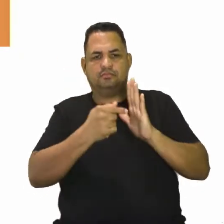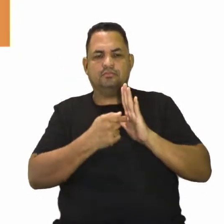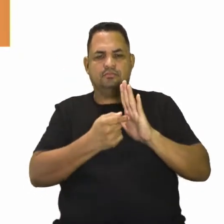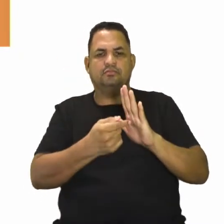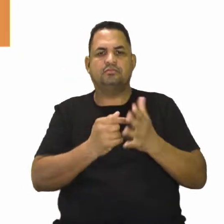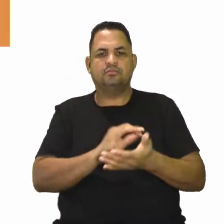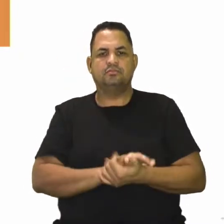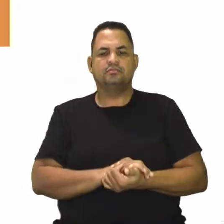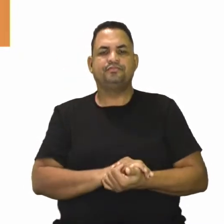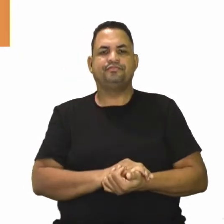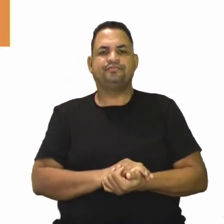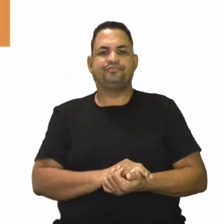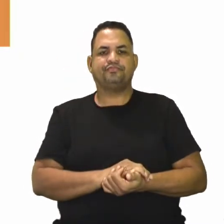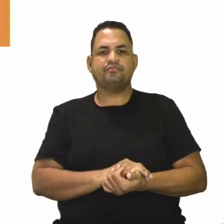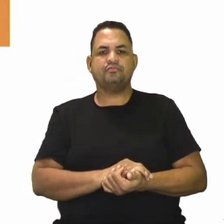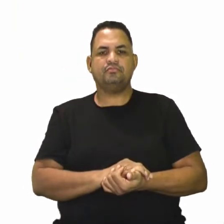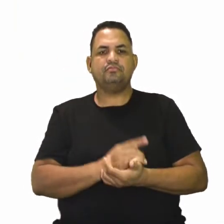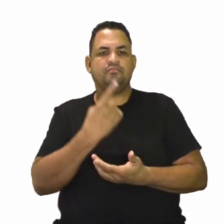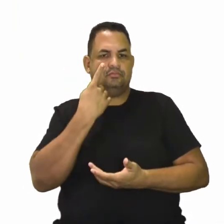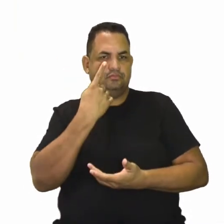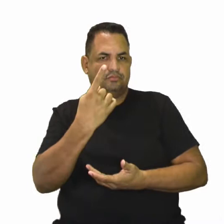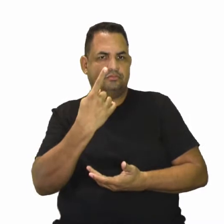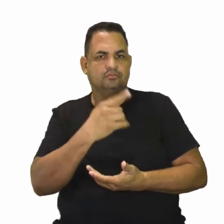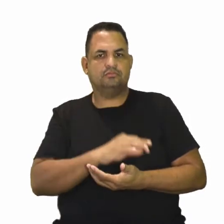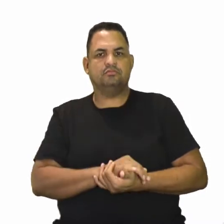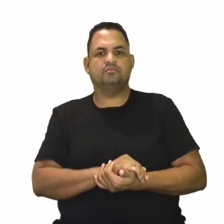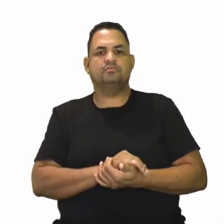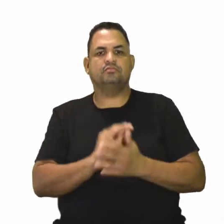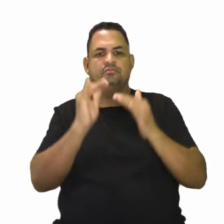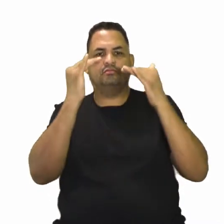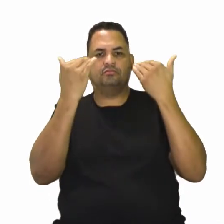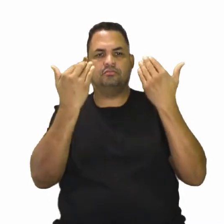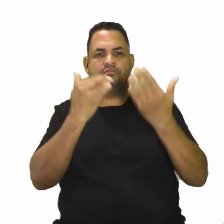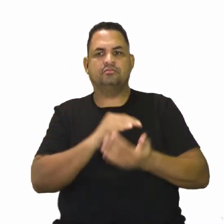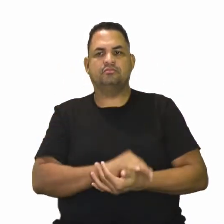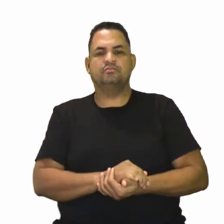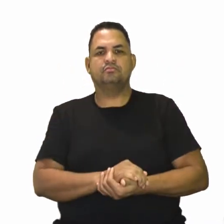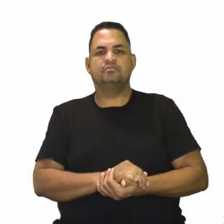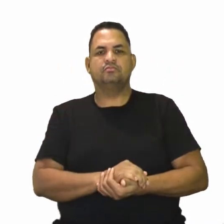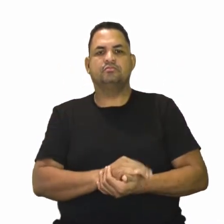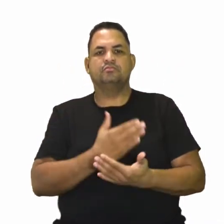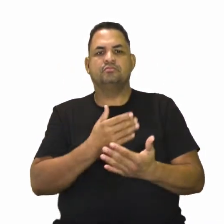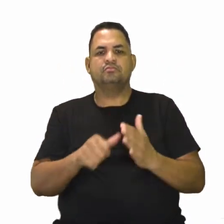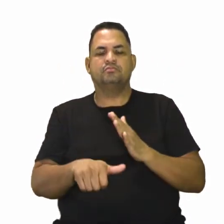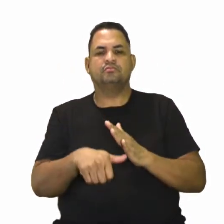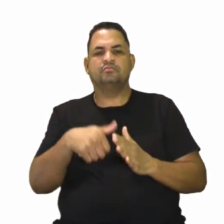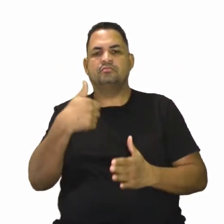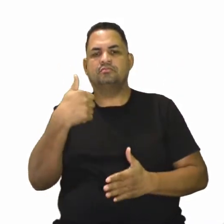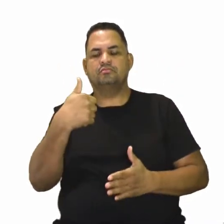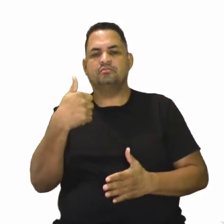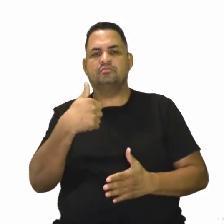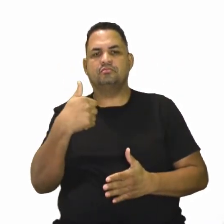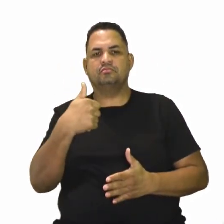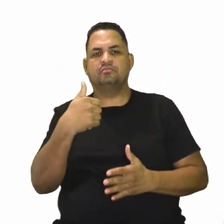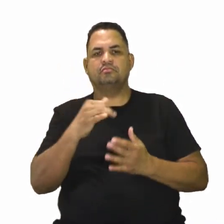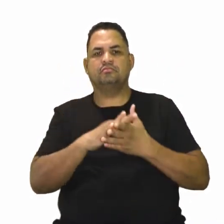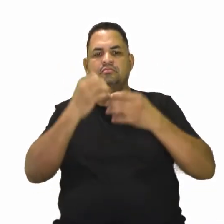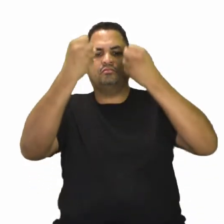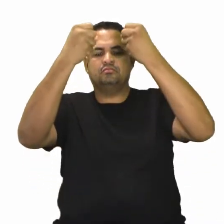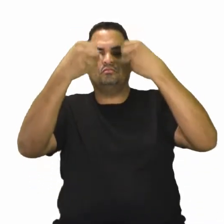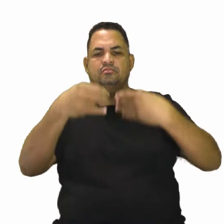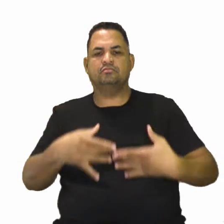vocês, já estão aí para vocês, então é só vocês ficarem atentos. E a nossa primeira